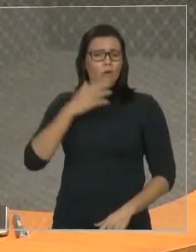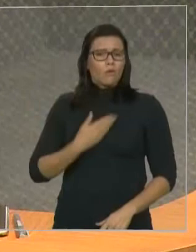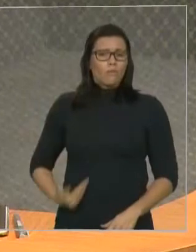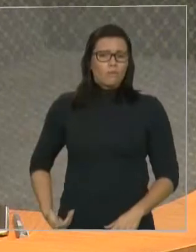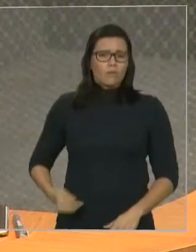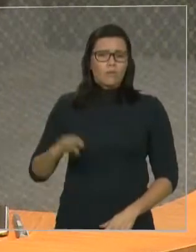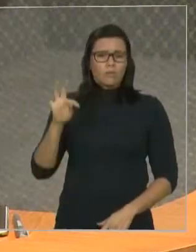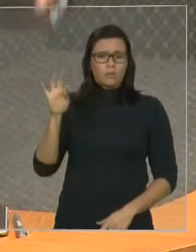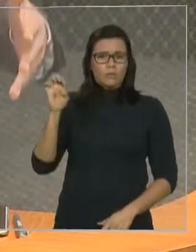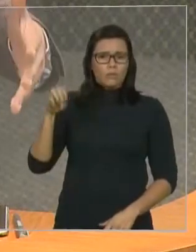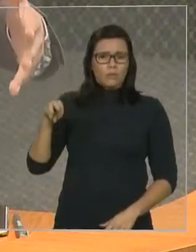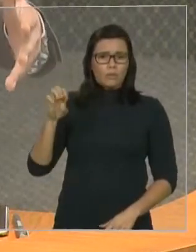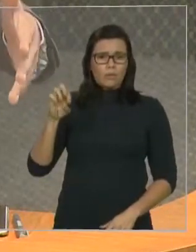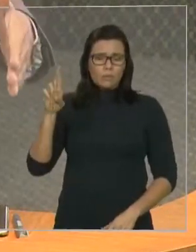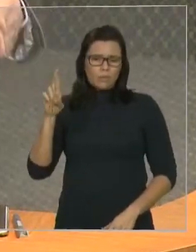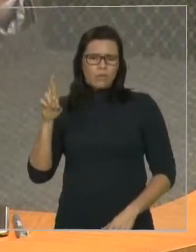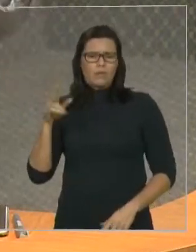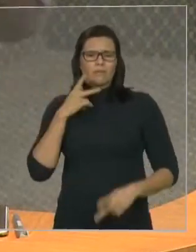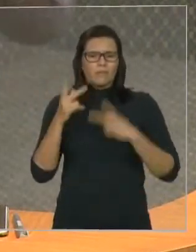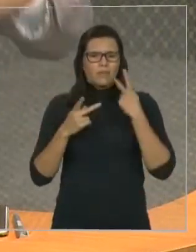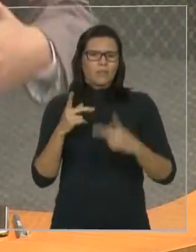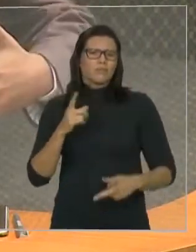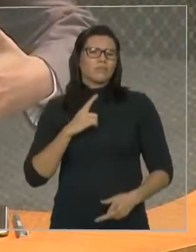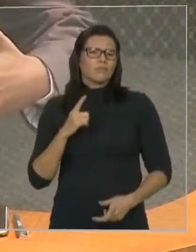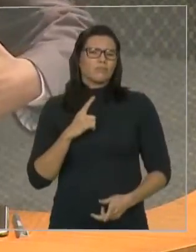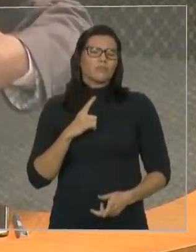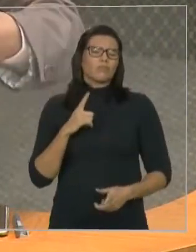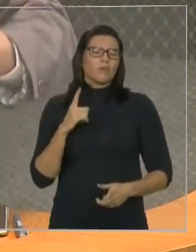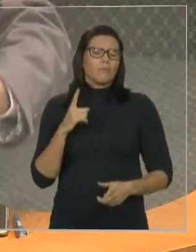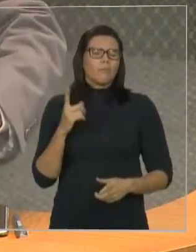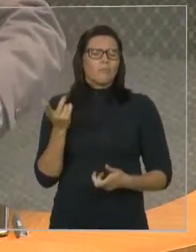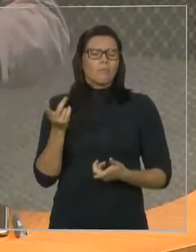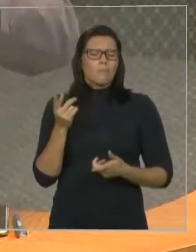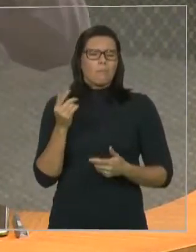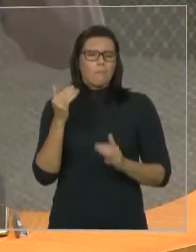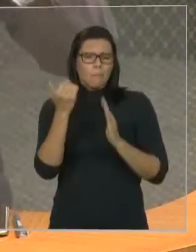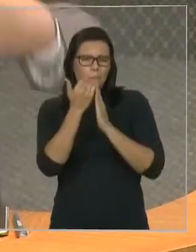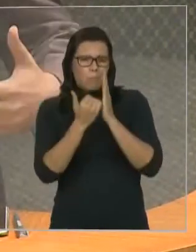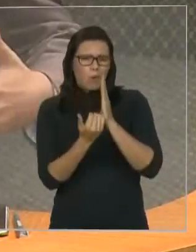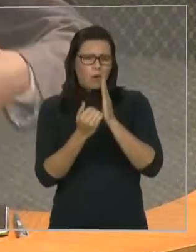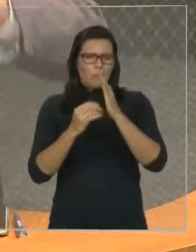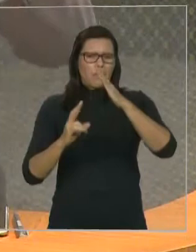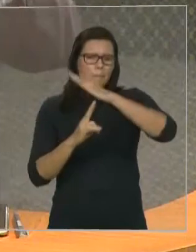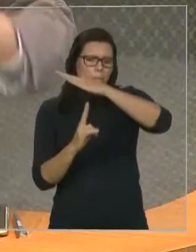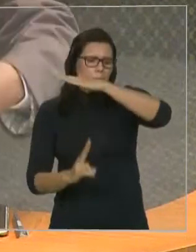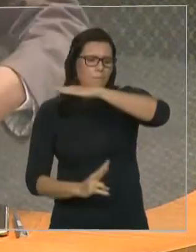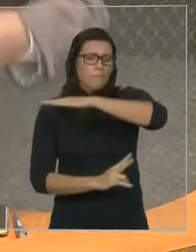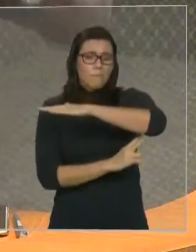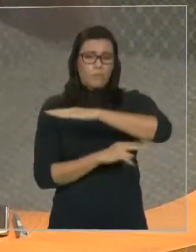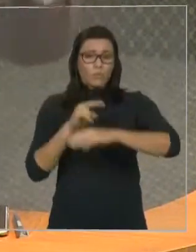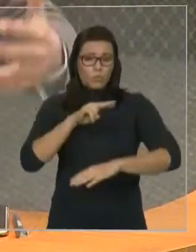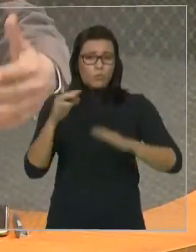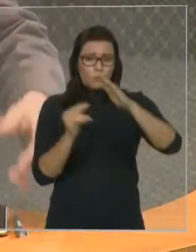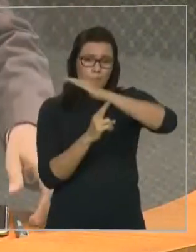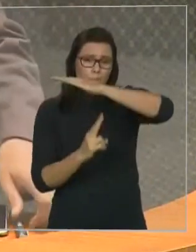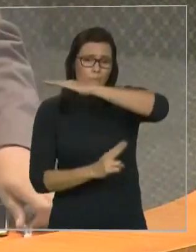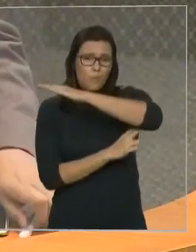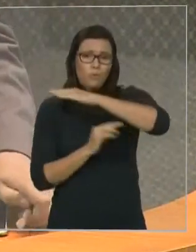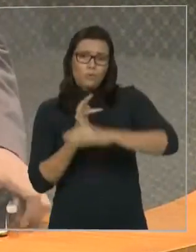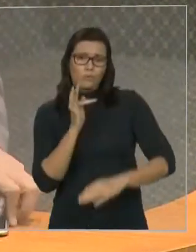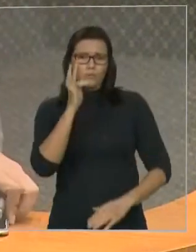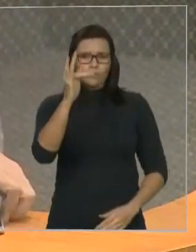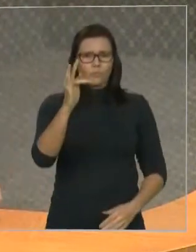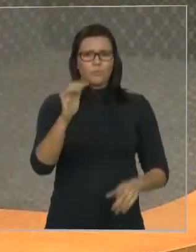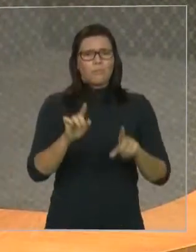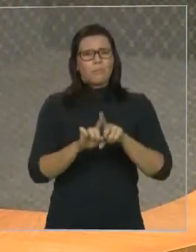chamado Ponte para o Futuro, mas o que nós estamos vendo é a ponte para o passado. Retrocesso atrás de